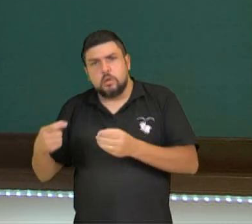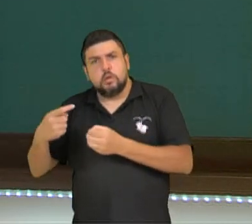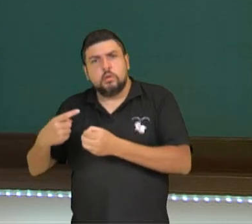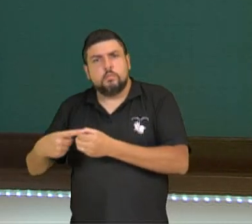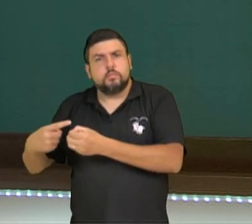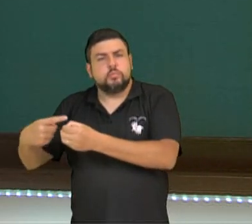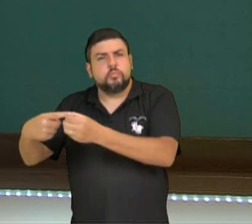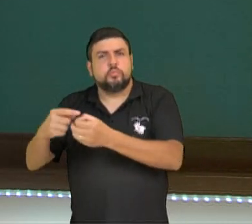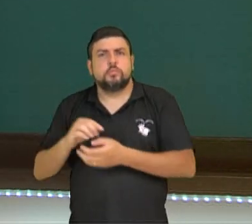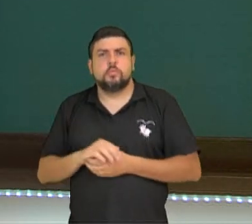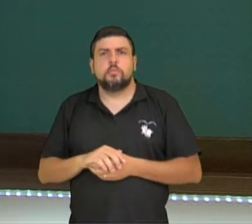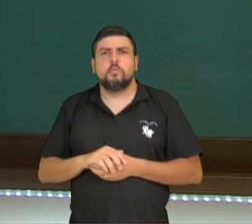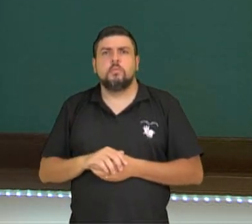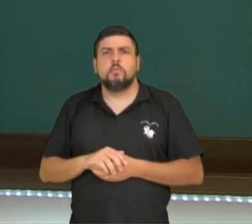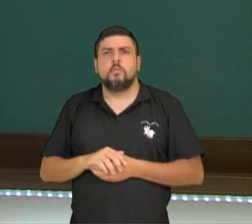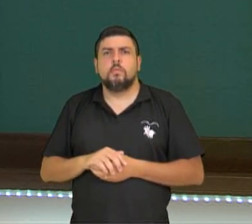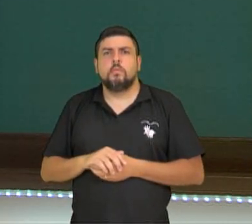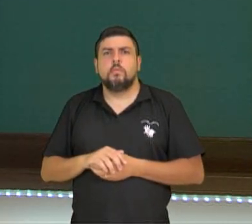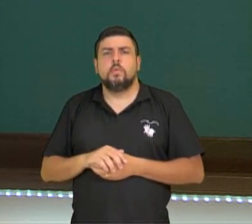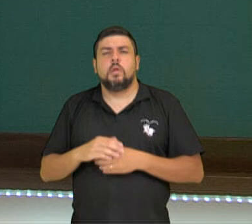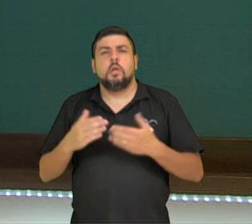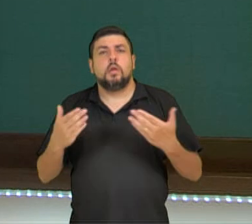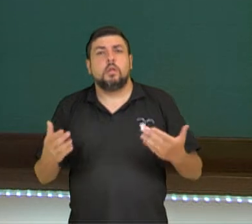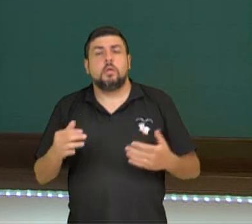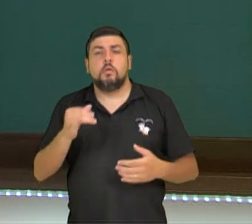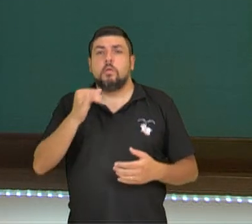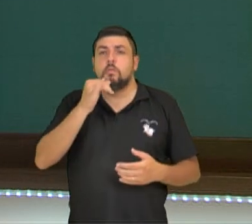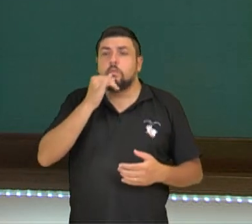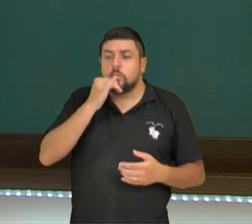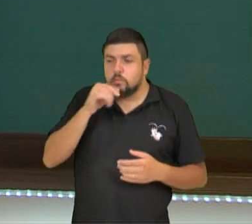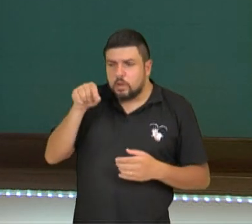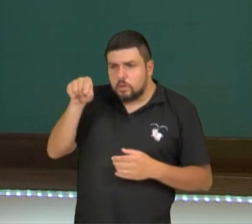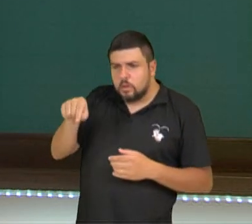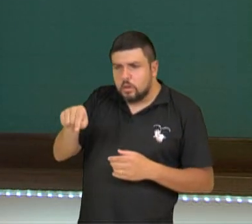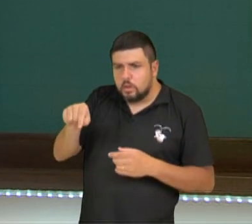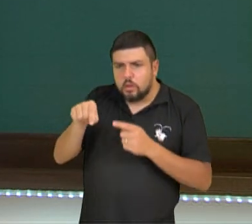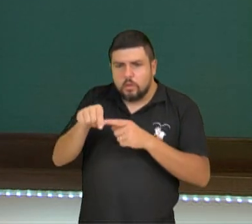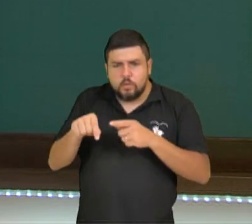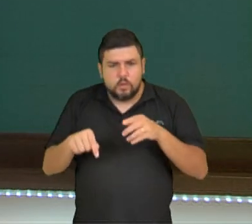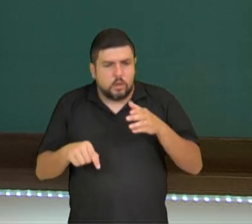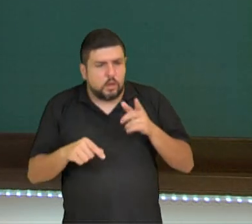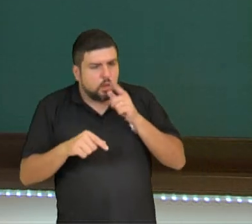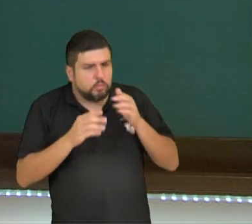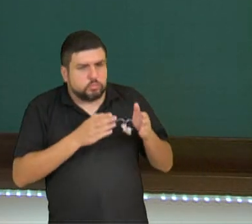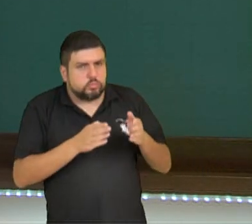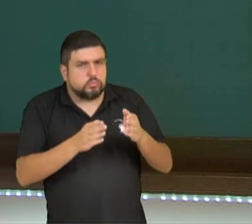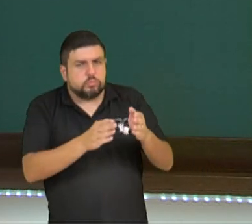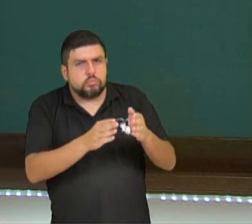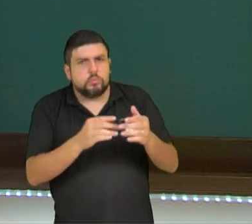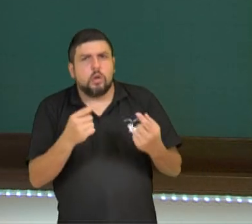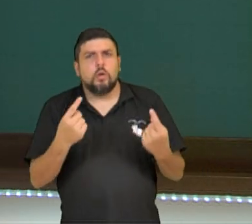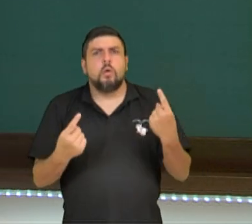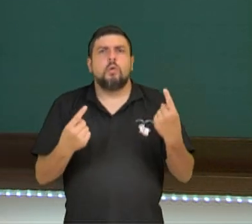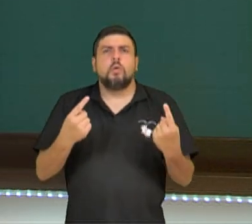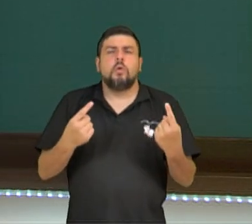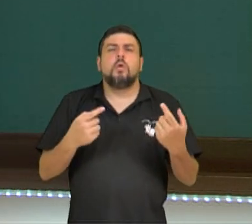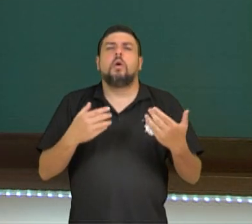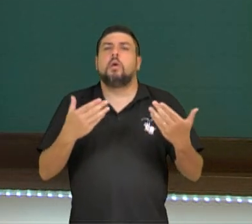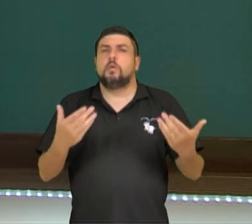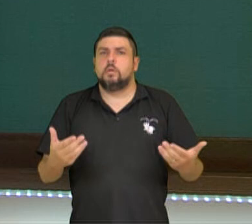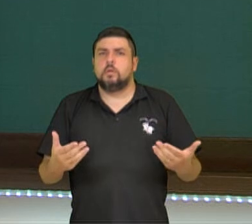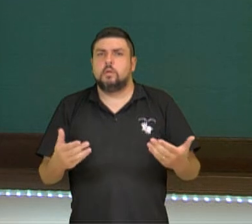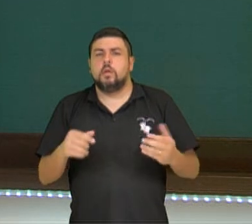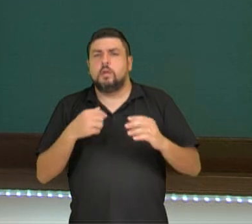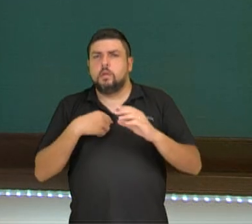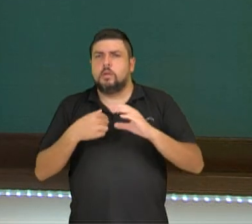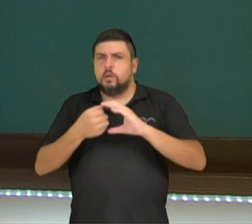juntos em que cidade eu estou, por exemplo, e a qual bacia hidrográfica ela pertence. E aí nós temos características importantes